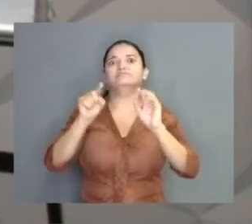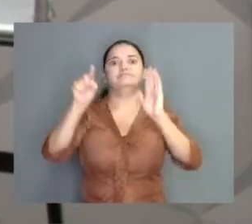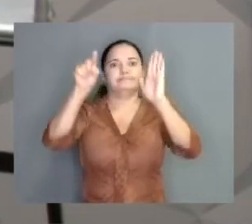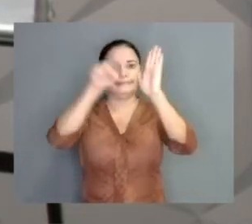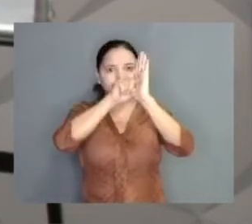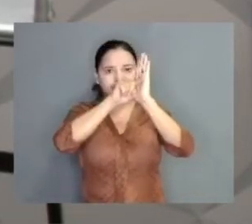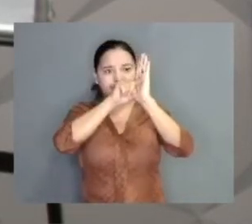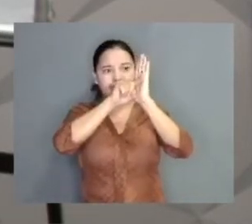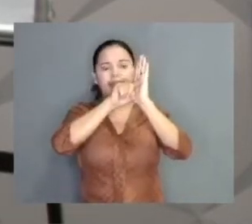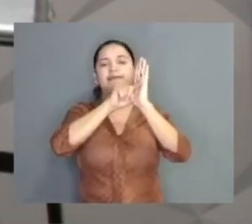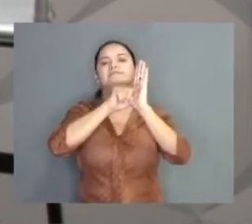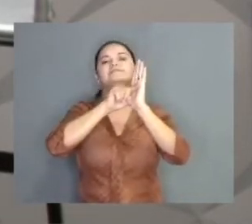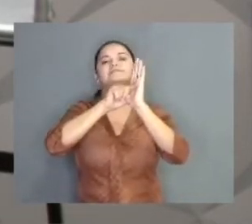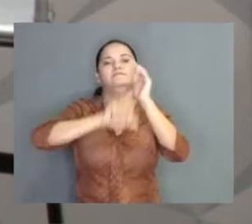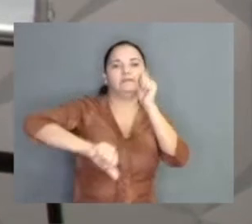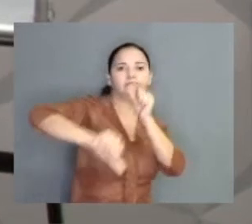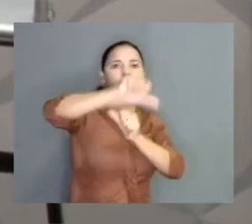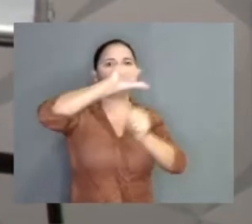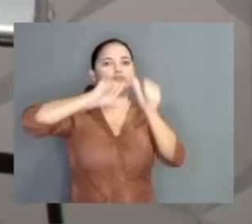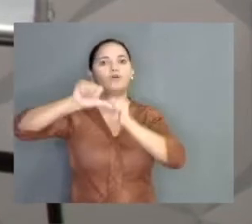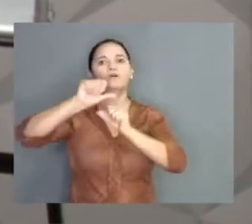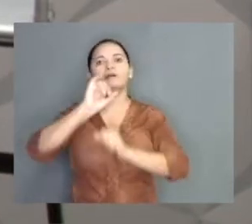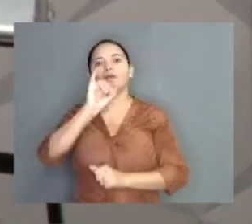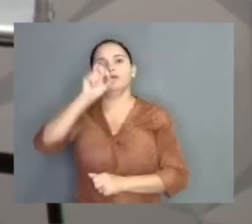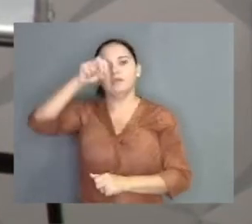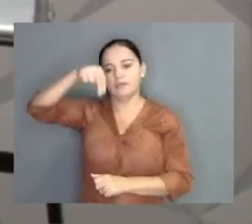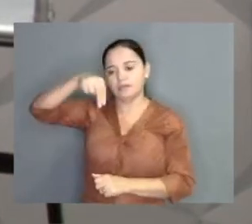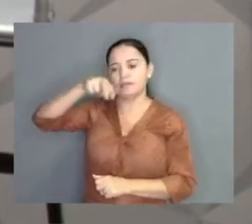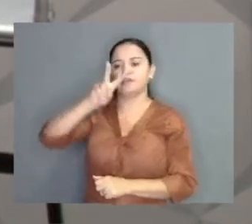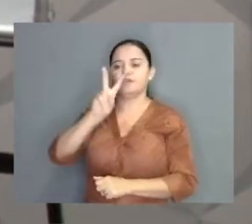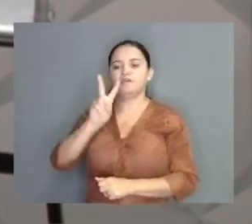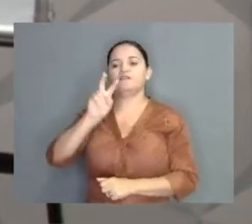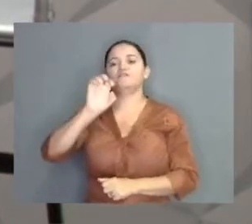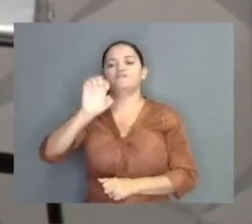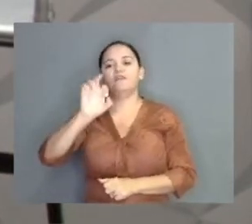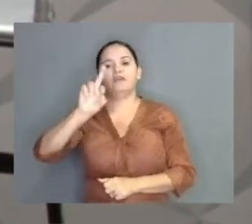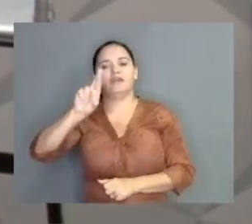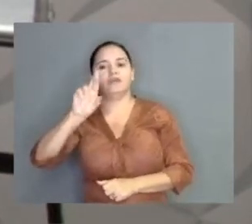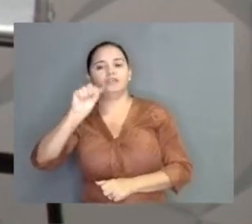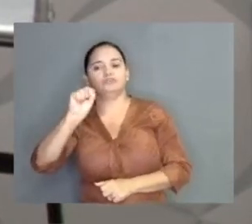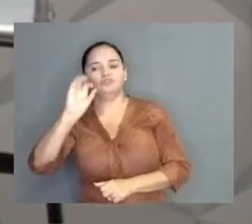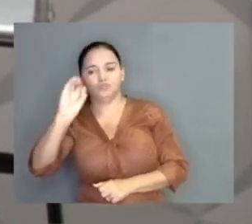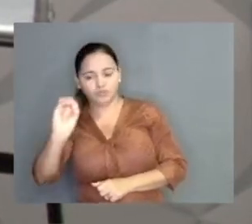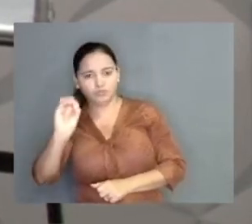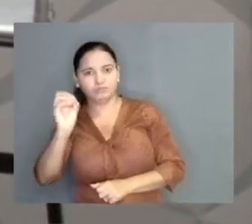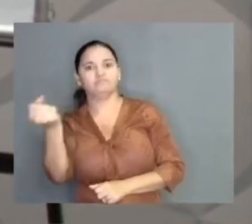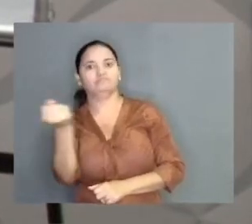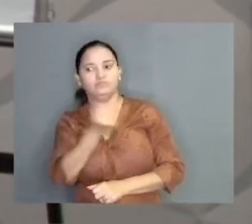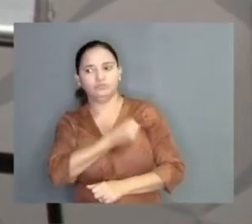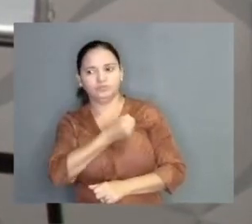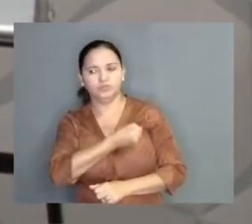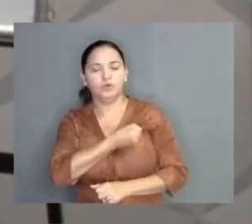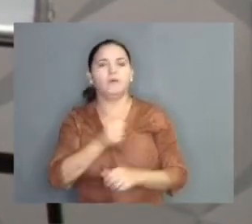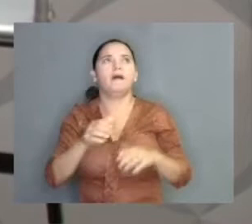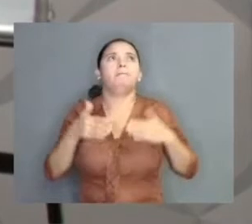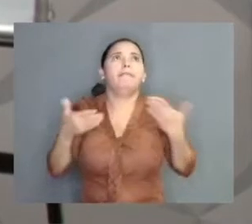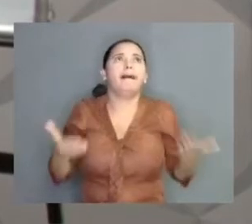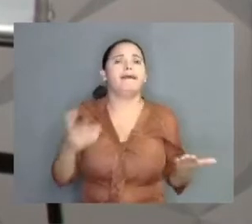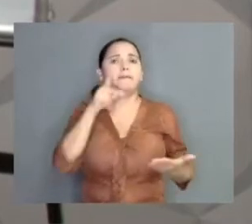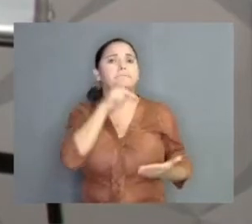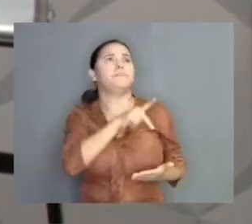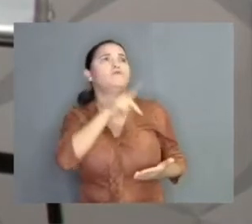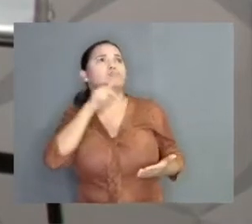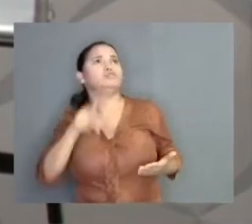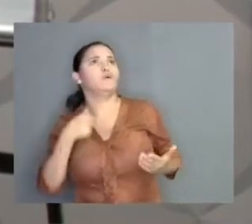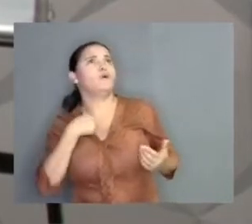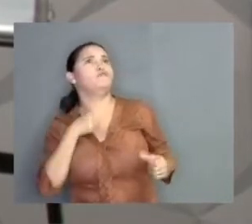o inverso do número. Beleza? Então, ó. Professor, vou inverter o quê? Não